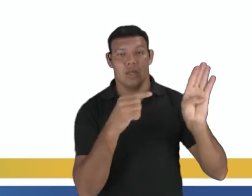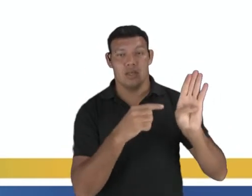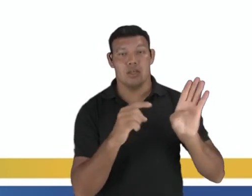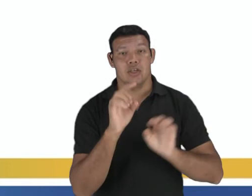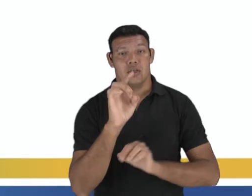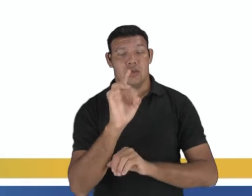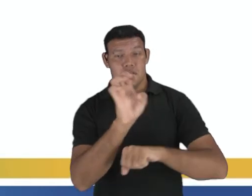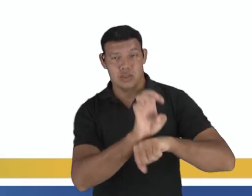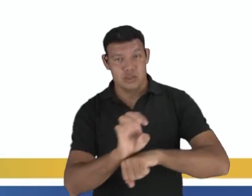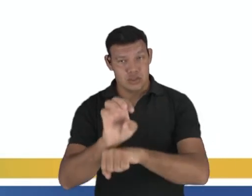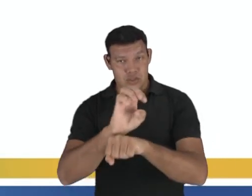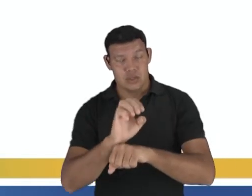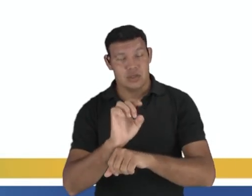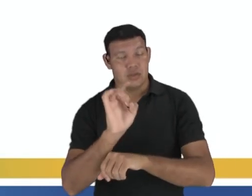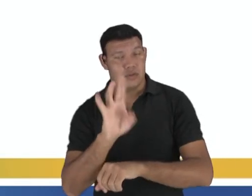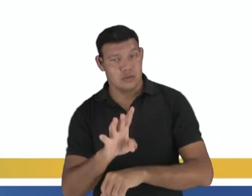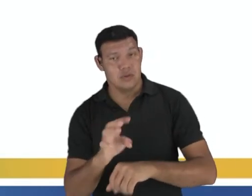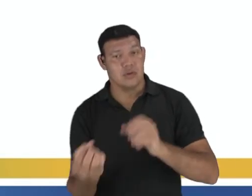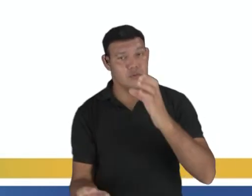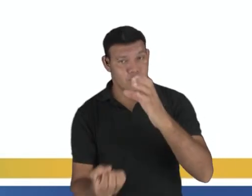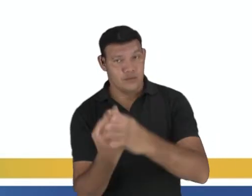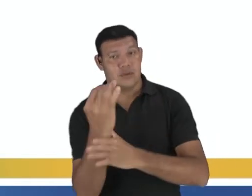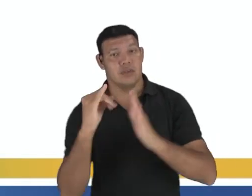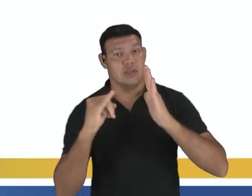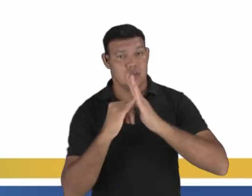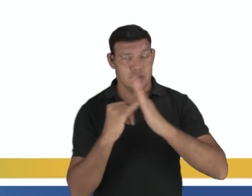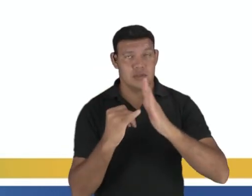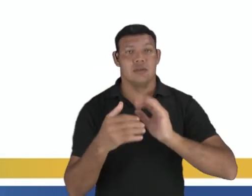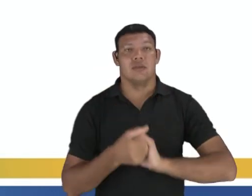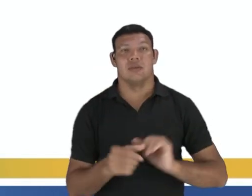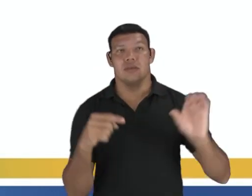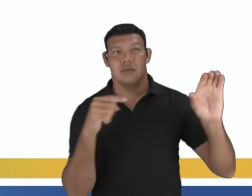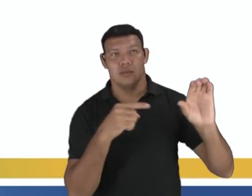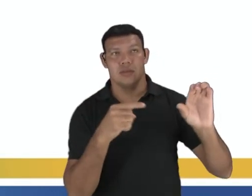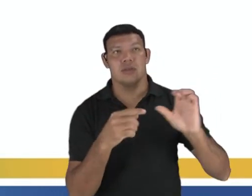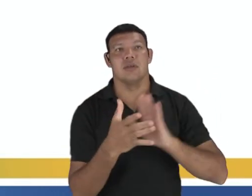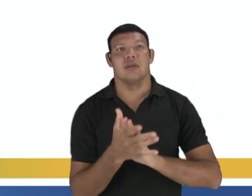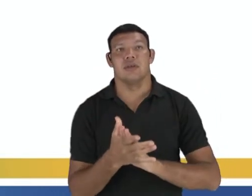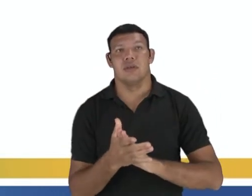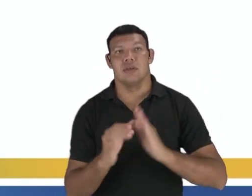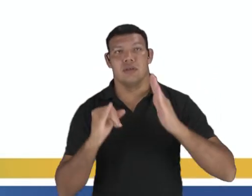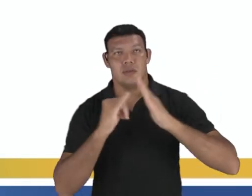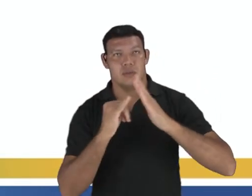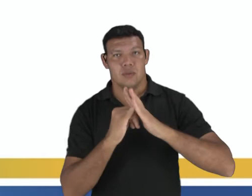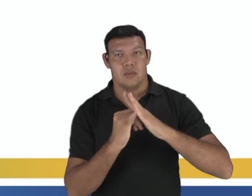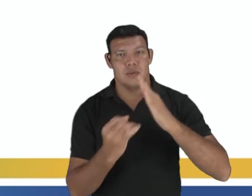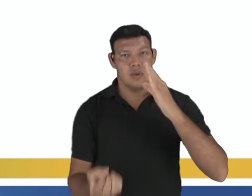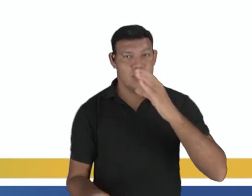de organização? C. Essas organizações são criadas por normas internacionais